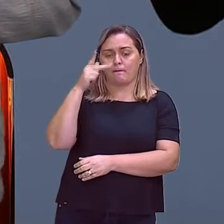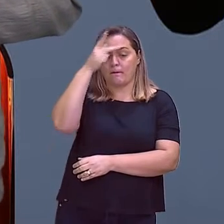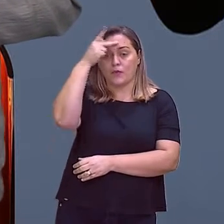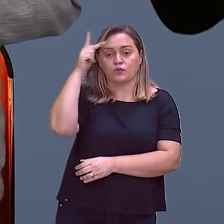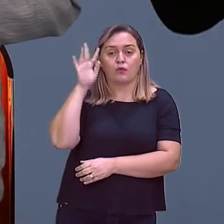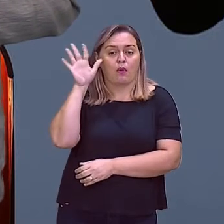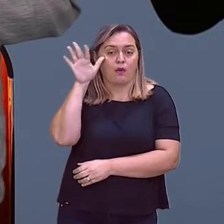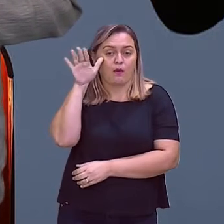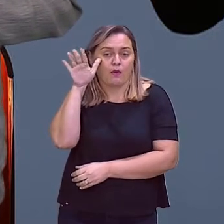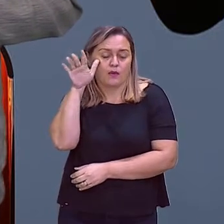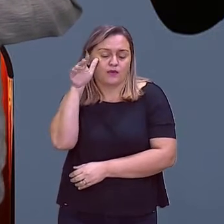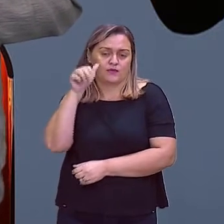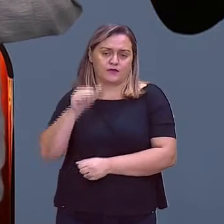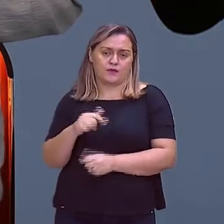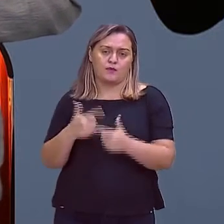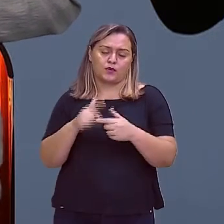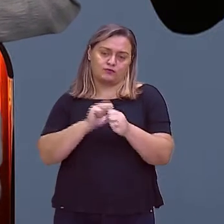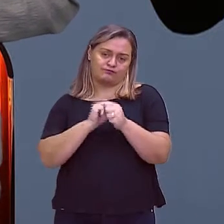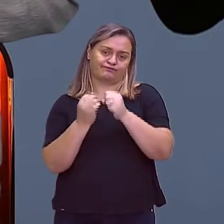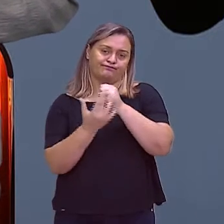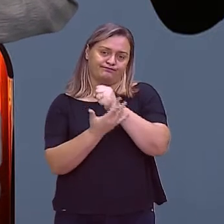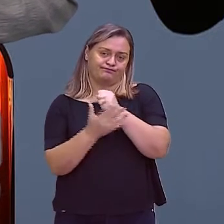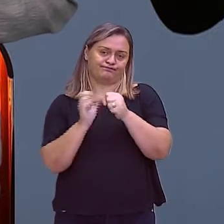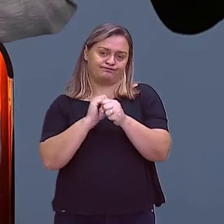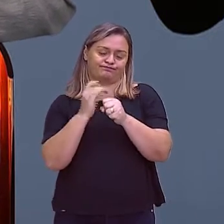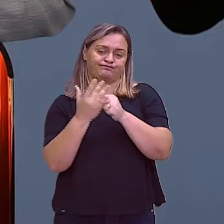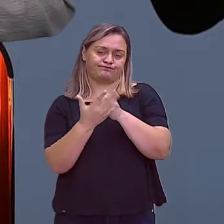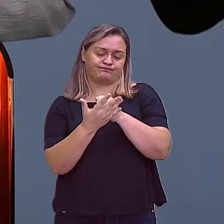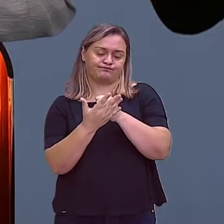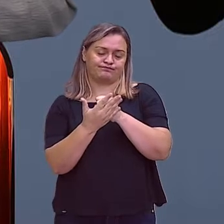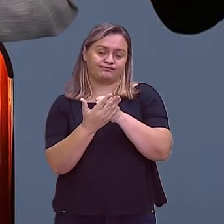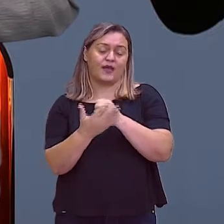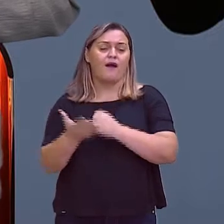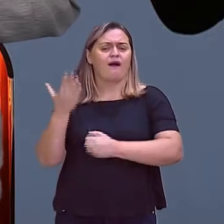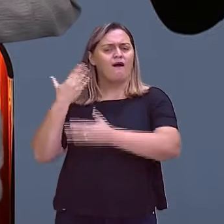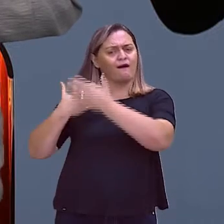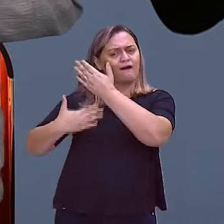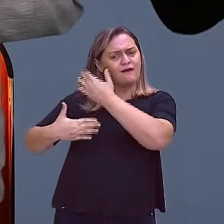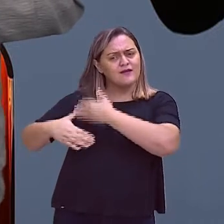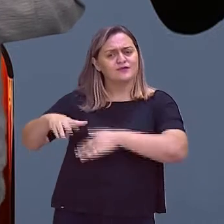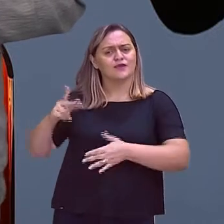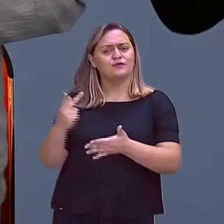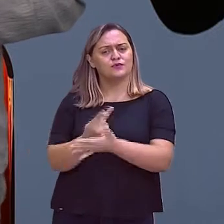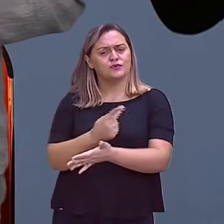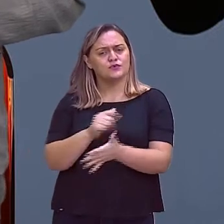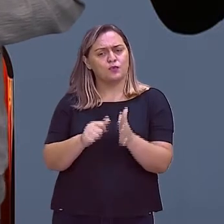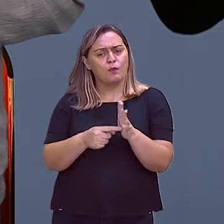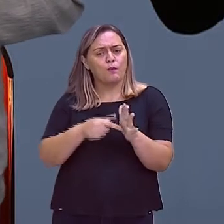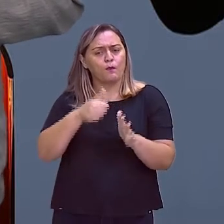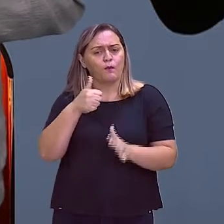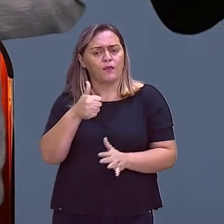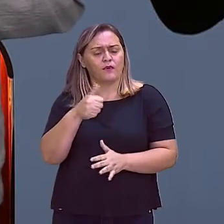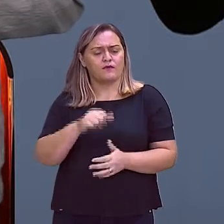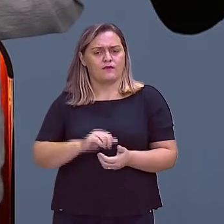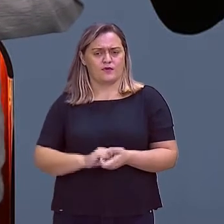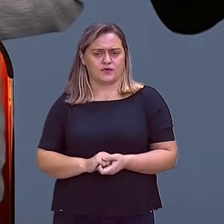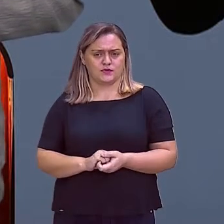em que isto aconteceu. A única vez que isso tinha acontecido foi na